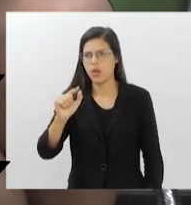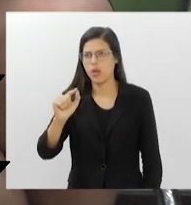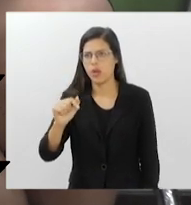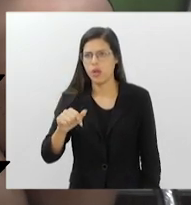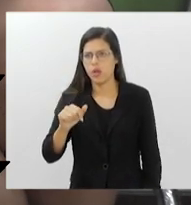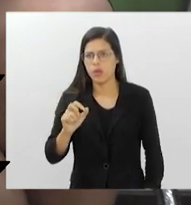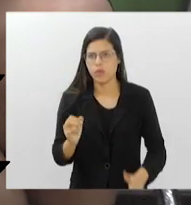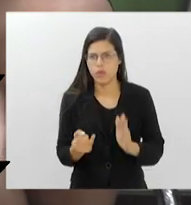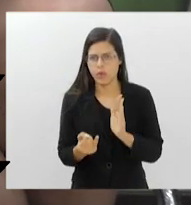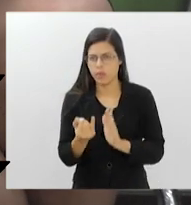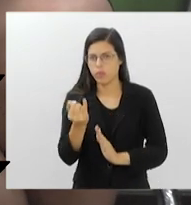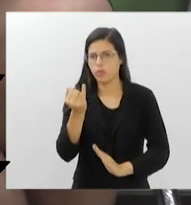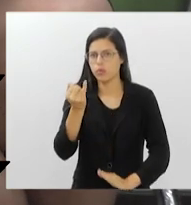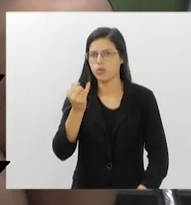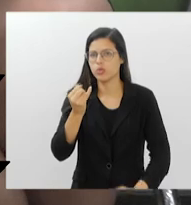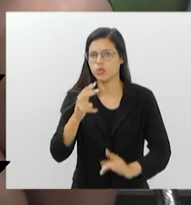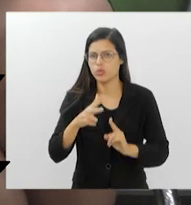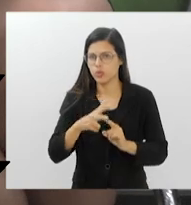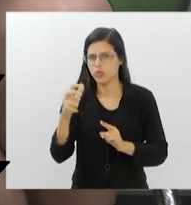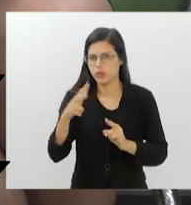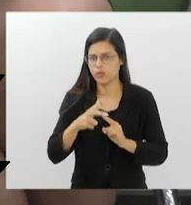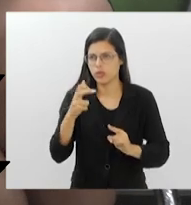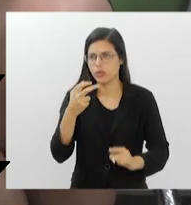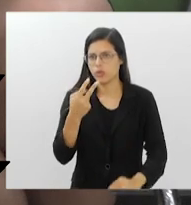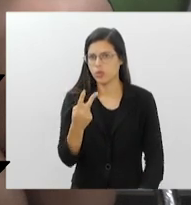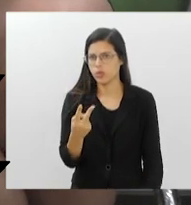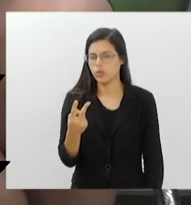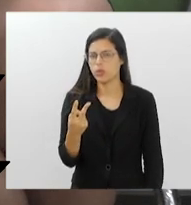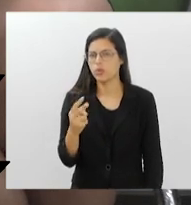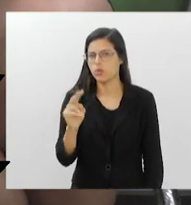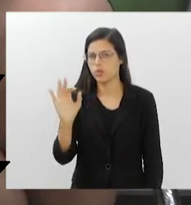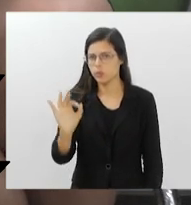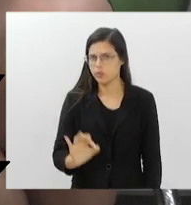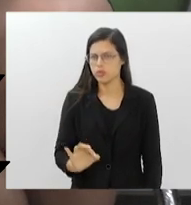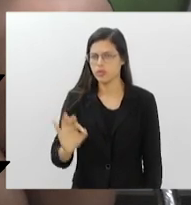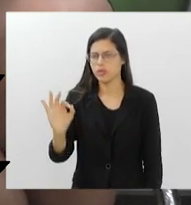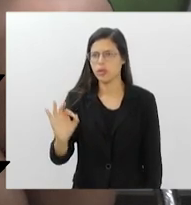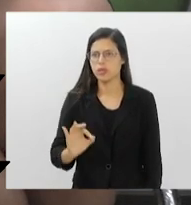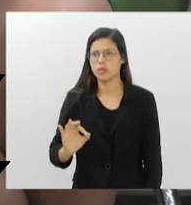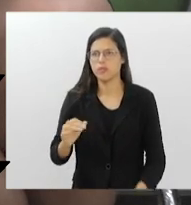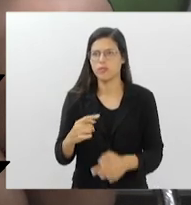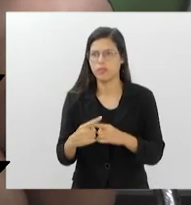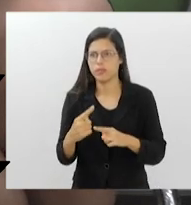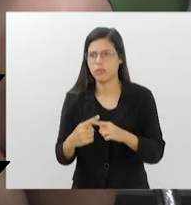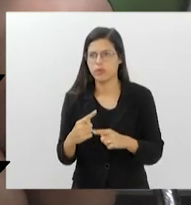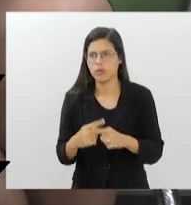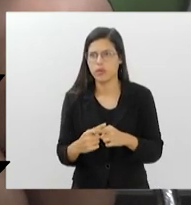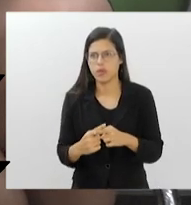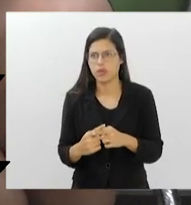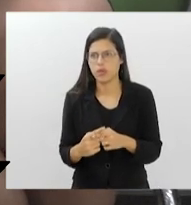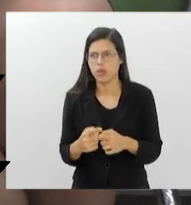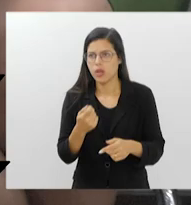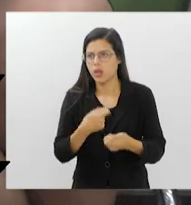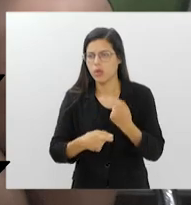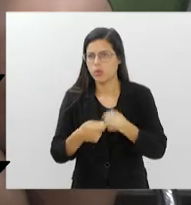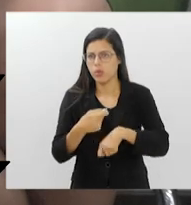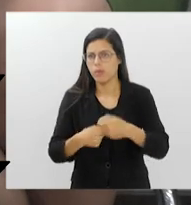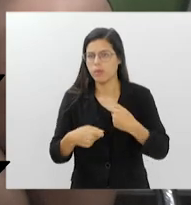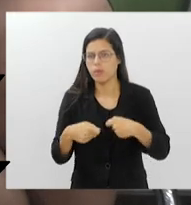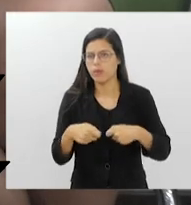refrigerantes em dois pontos percentuais porque traz uma bruta economia paraa saúde